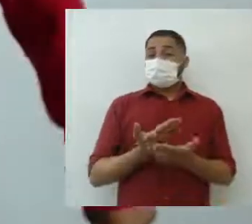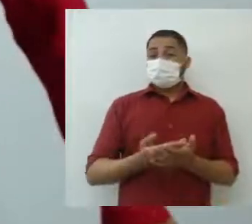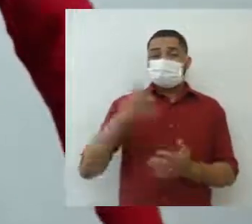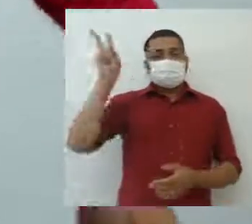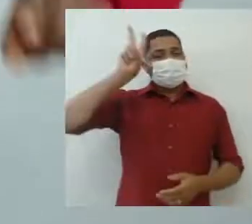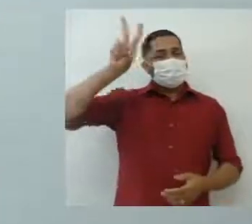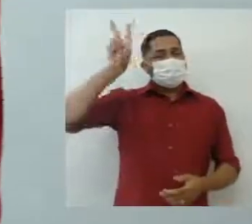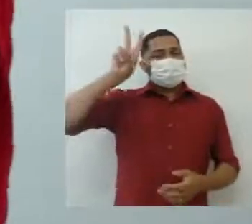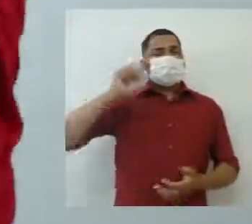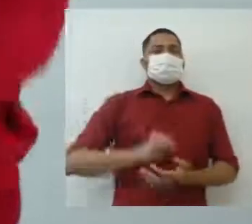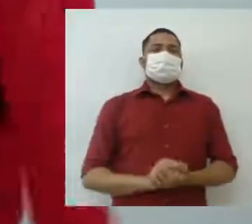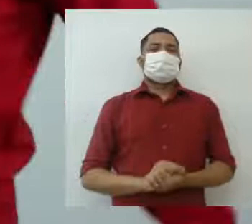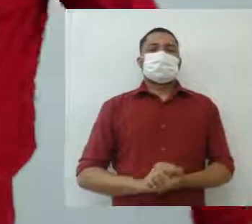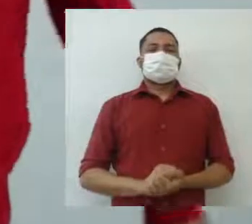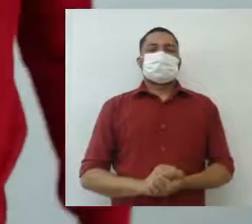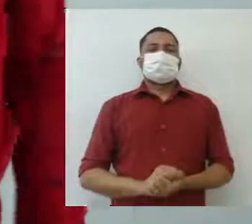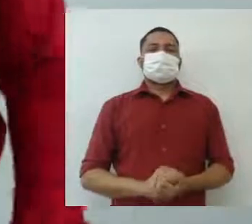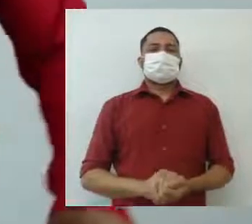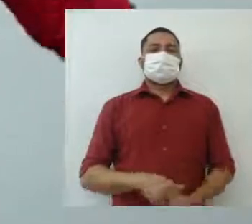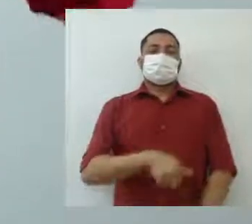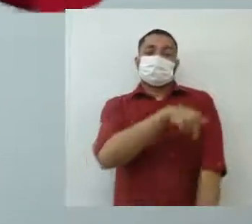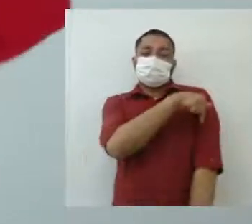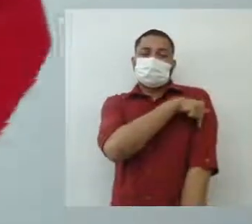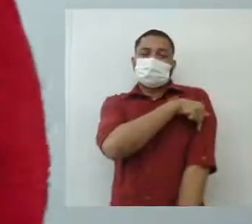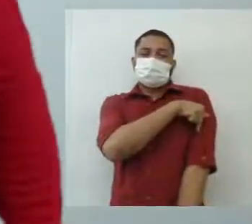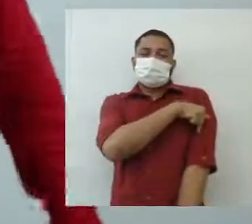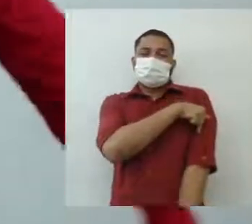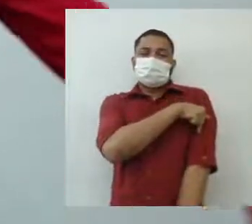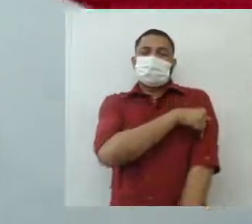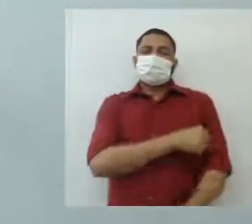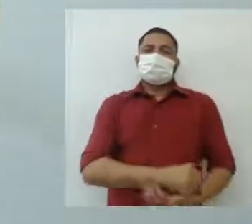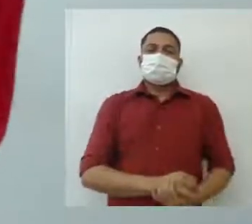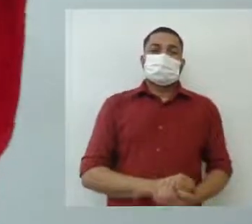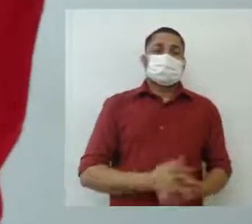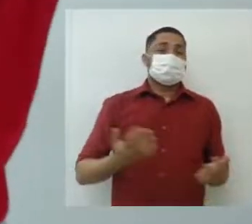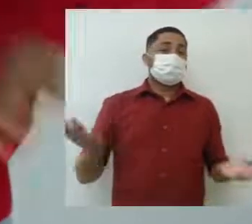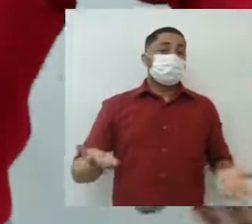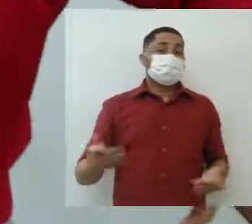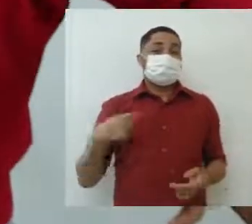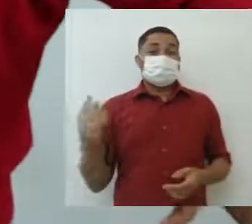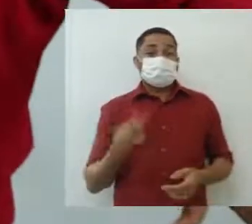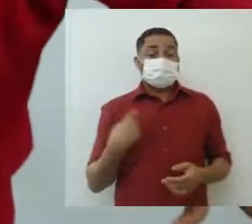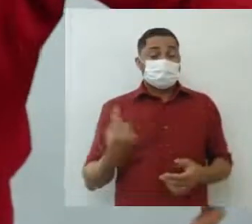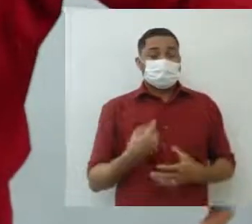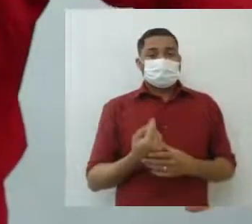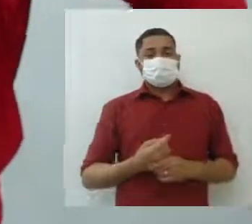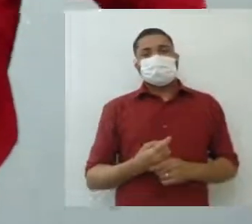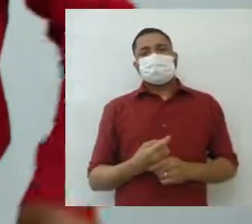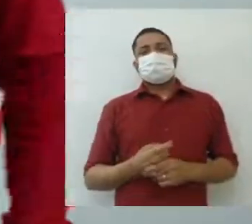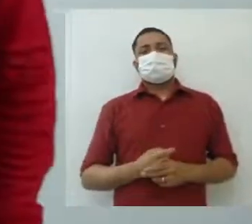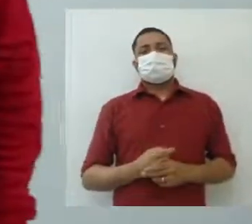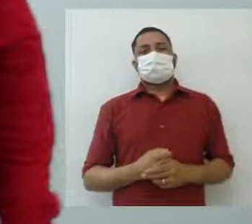História. Turminha do 7º ano do ensino fundamental, hoje nós iremos